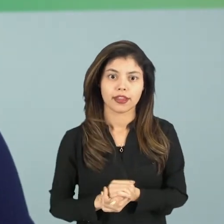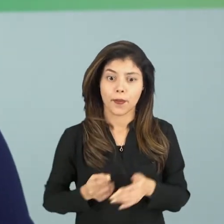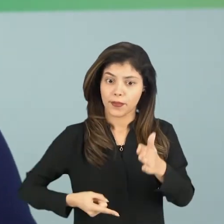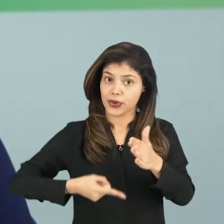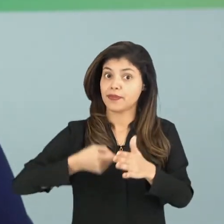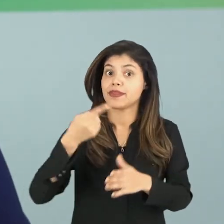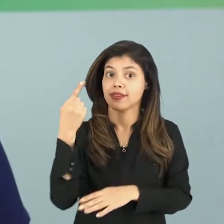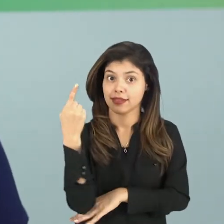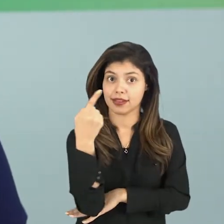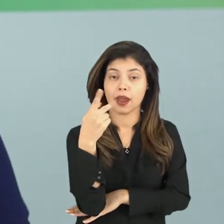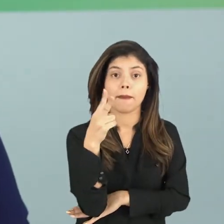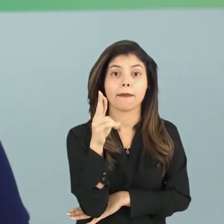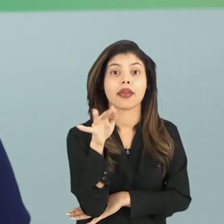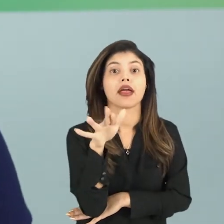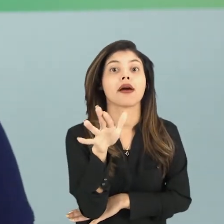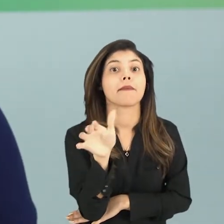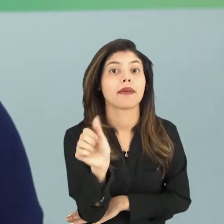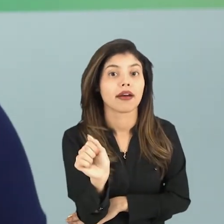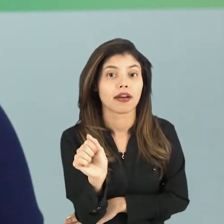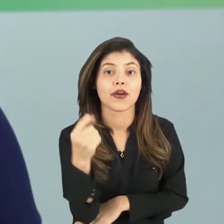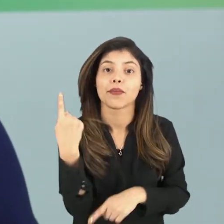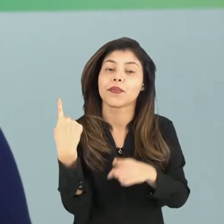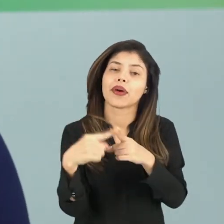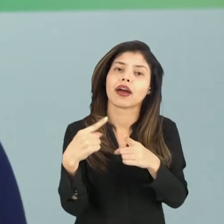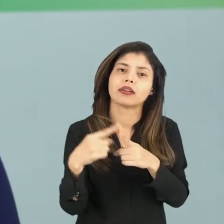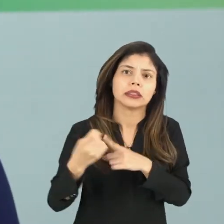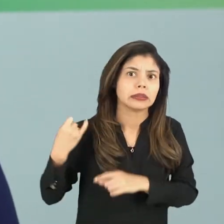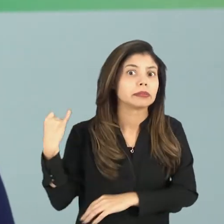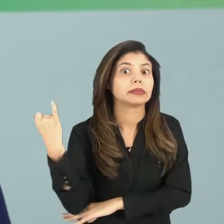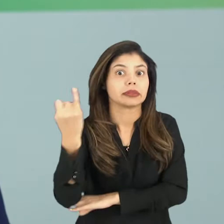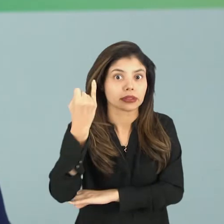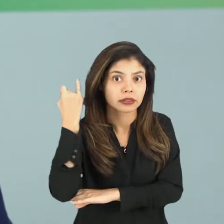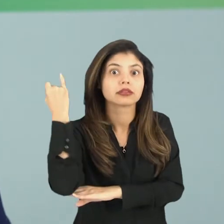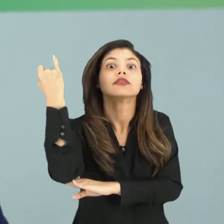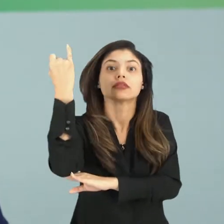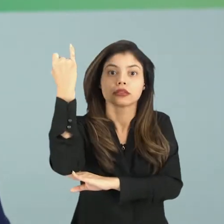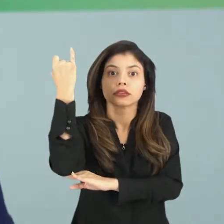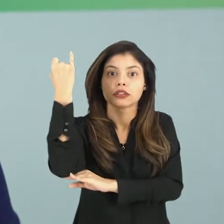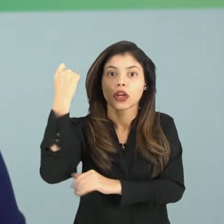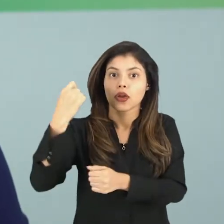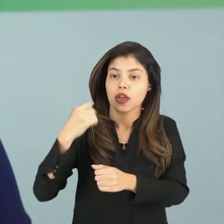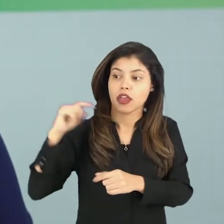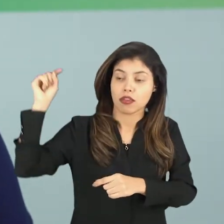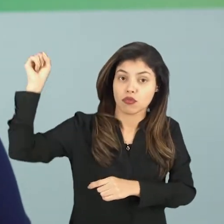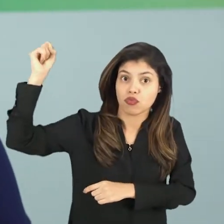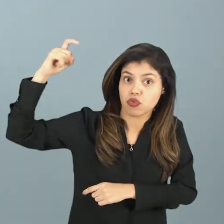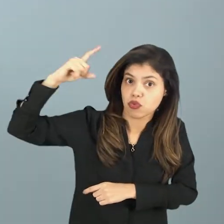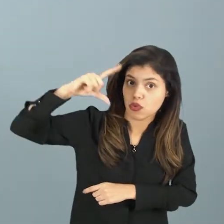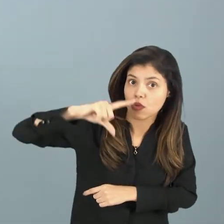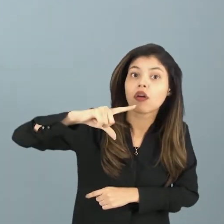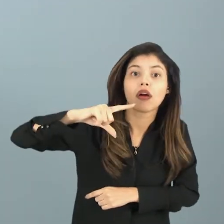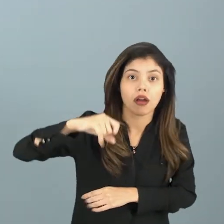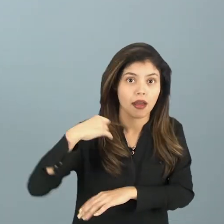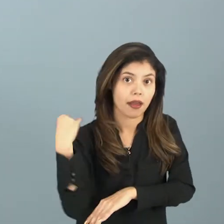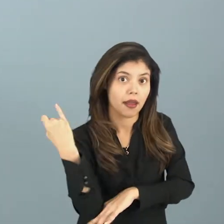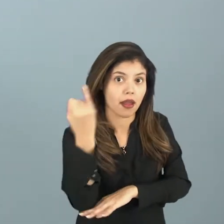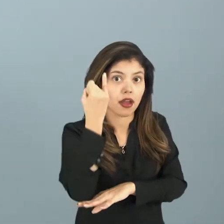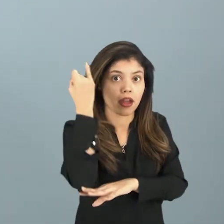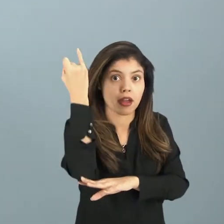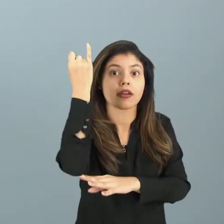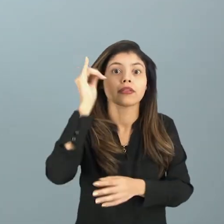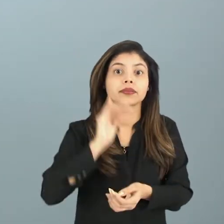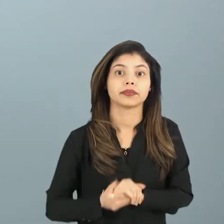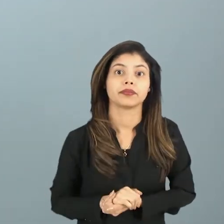primária. Por quê? Porque ela é a principal fonte. O Sol é